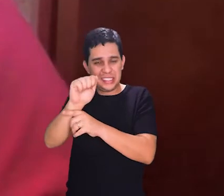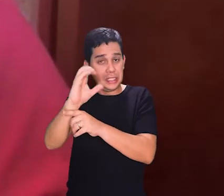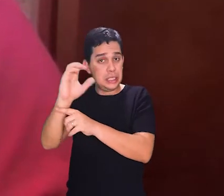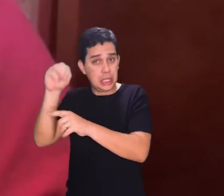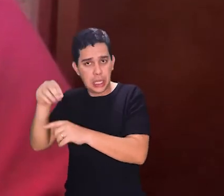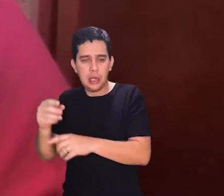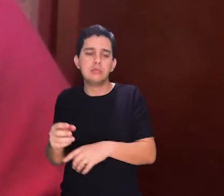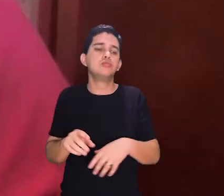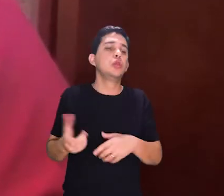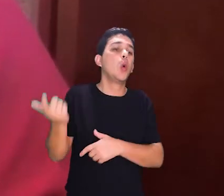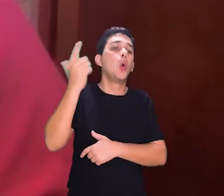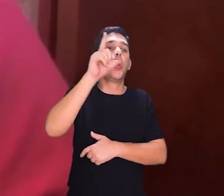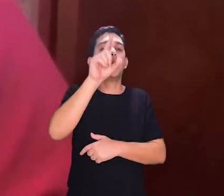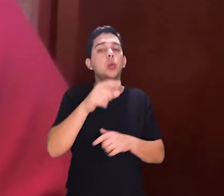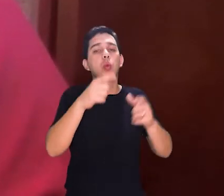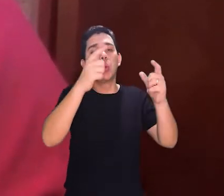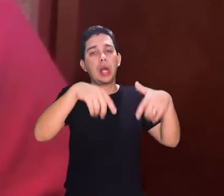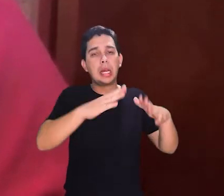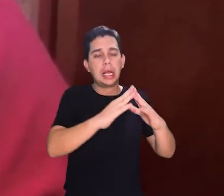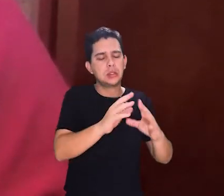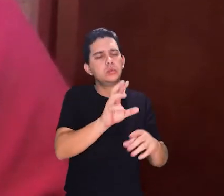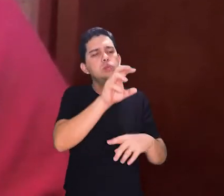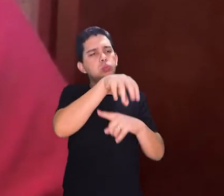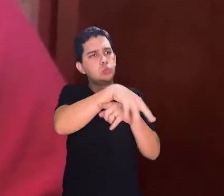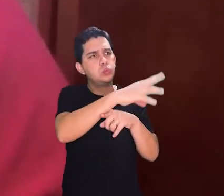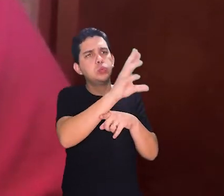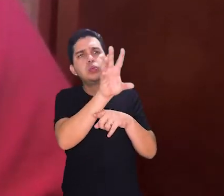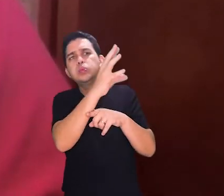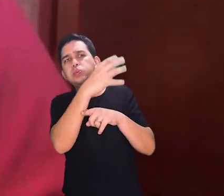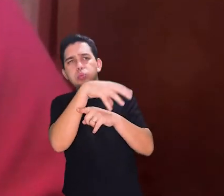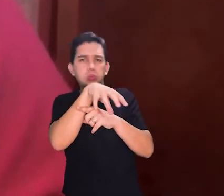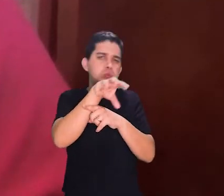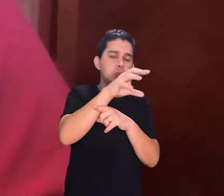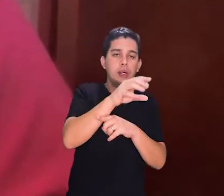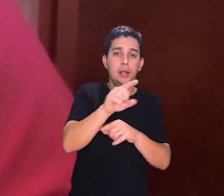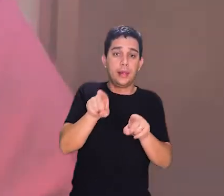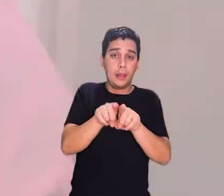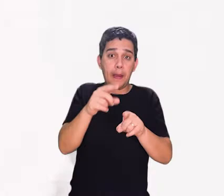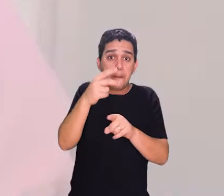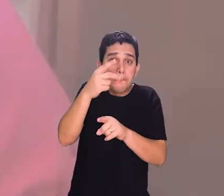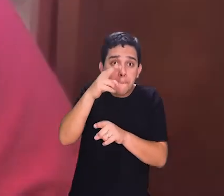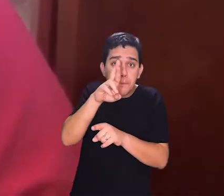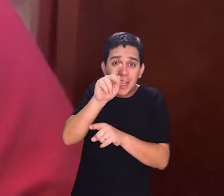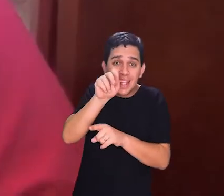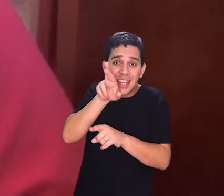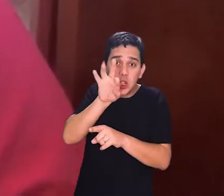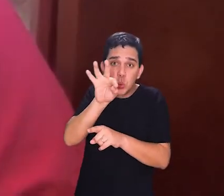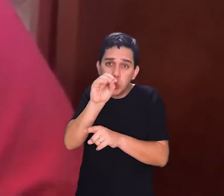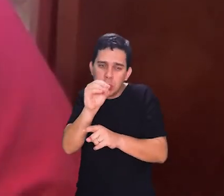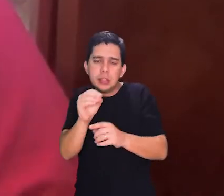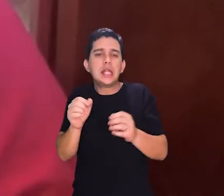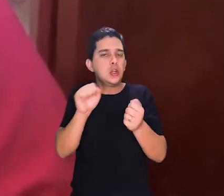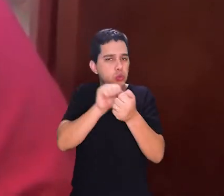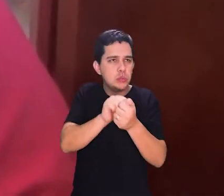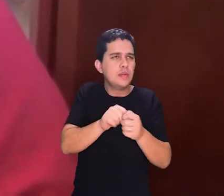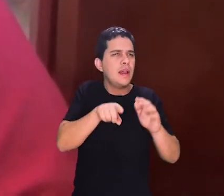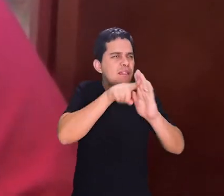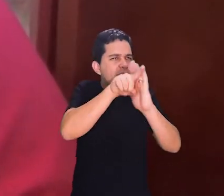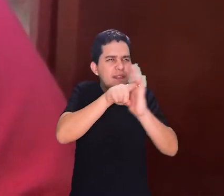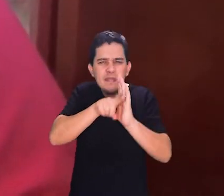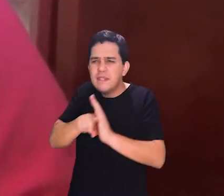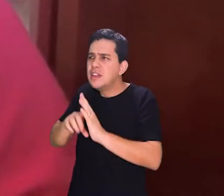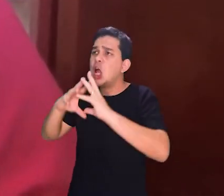naquele dia, e que vão ser franqueados o acesso aos peritos a todos os espaços daquela unidade. O objetivo do escaneamento é fazer